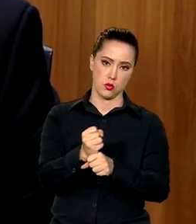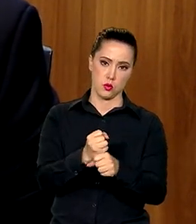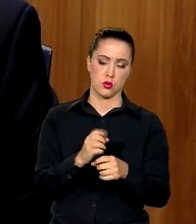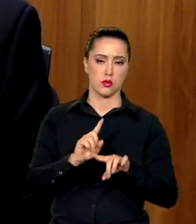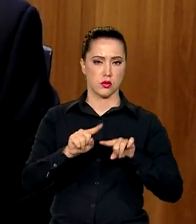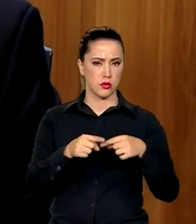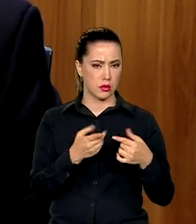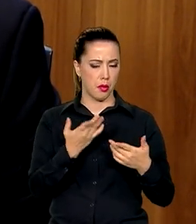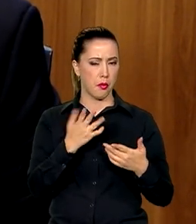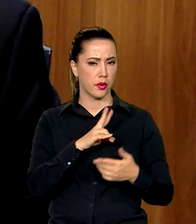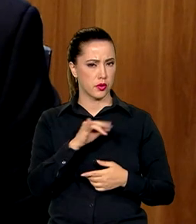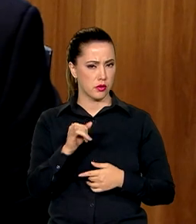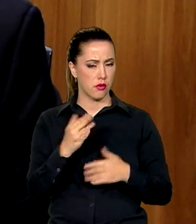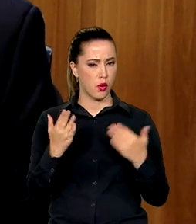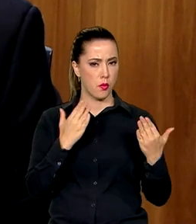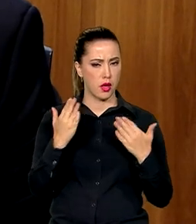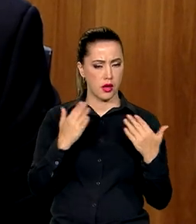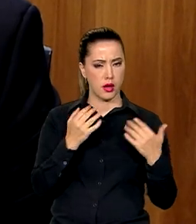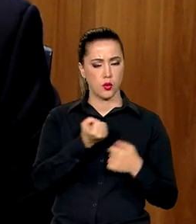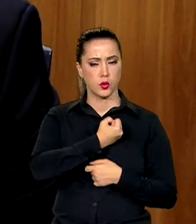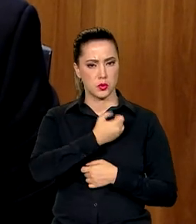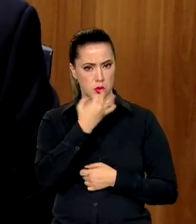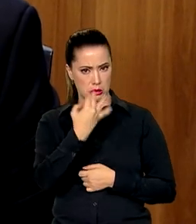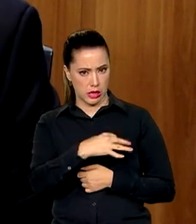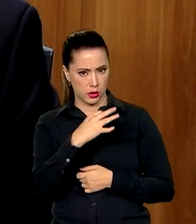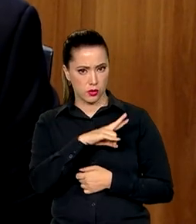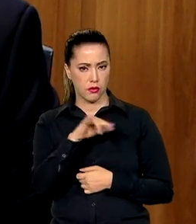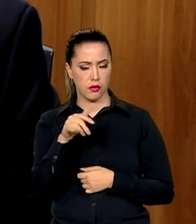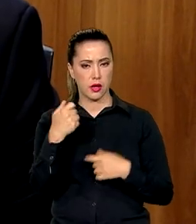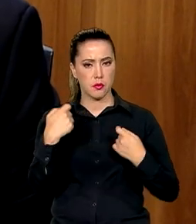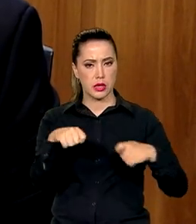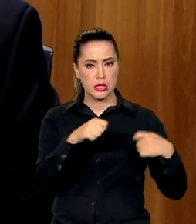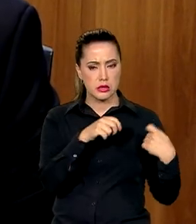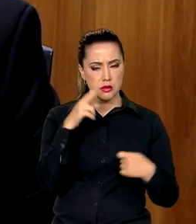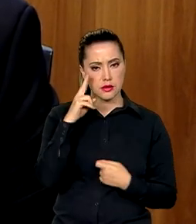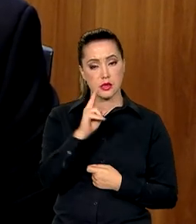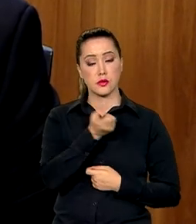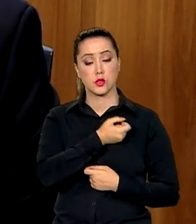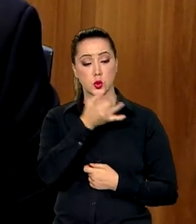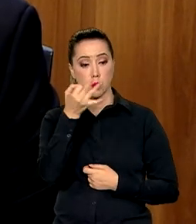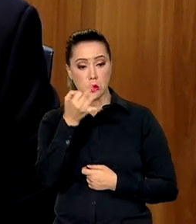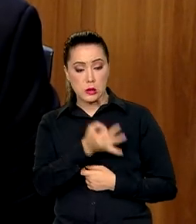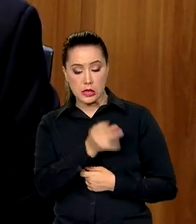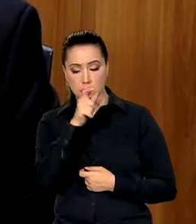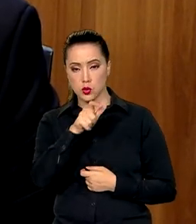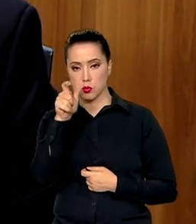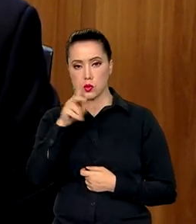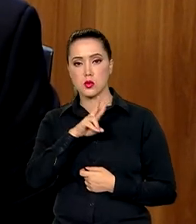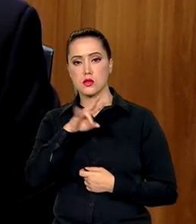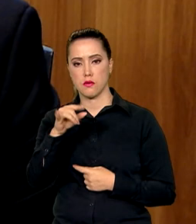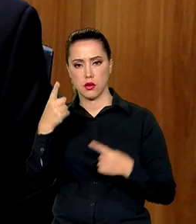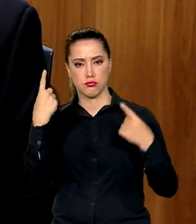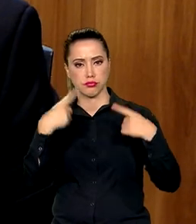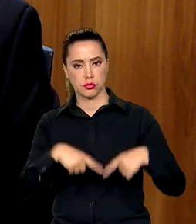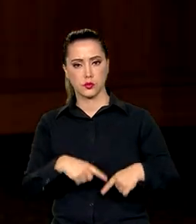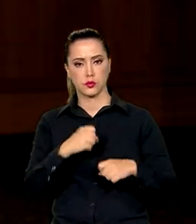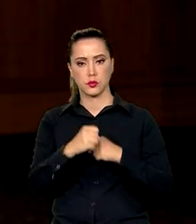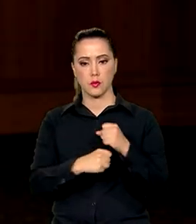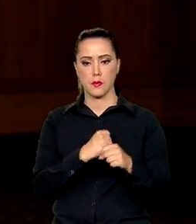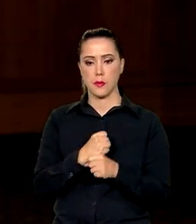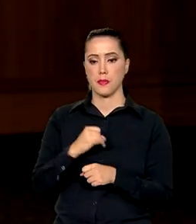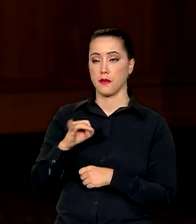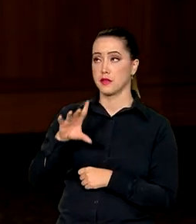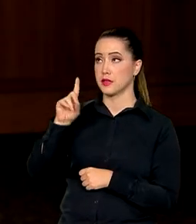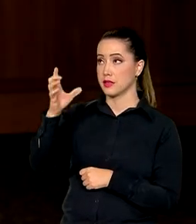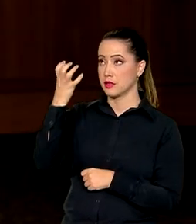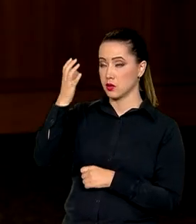mensuração em relação ao quantitativo nós só teremos quando tiver o o número exato de atletas que irão competir no próximo ano se Deus quiser será